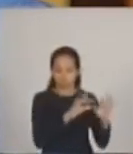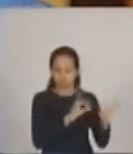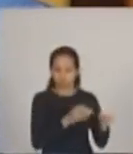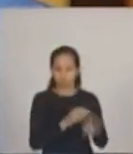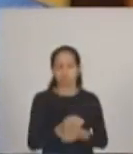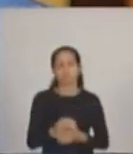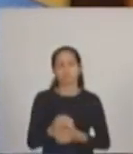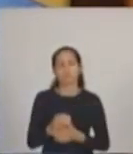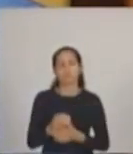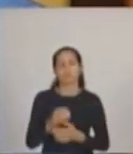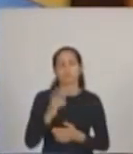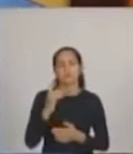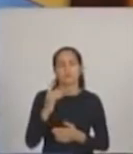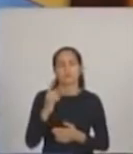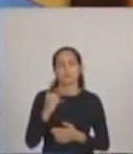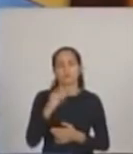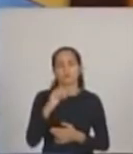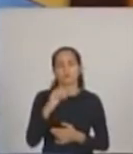Deputada Janete Sá.